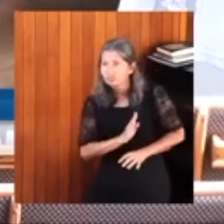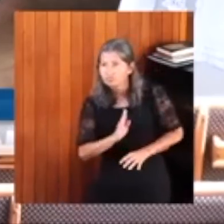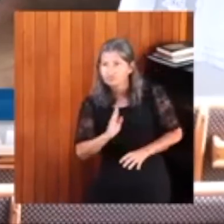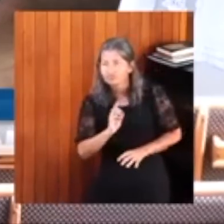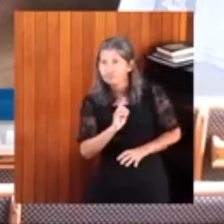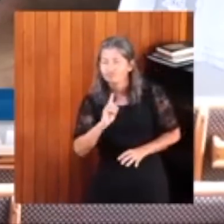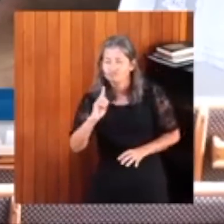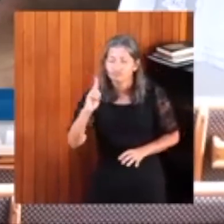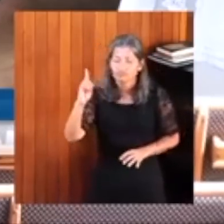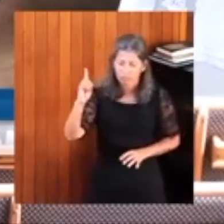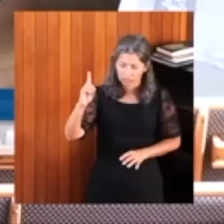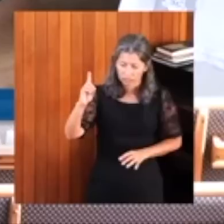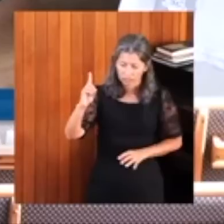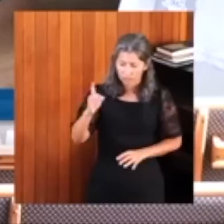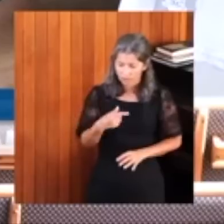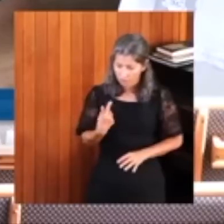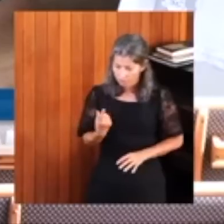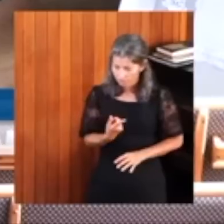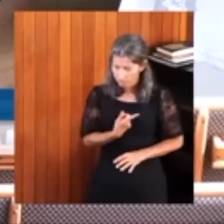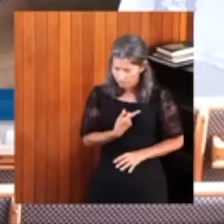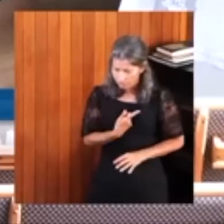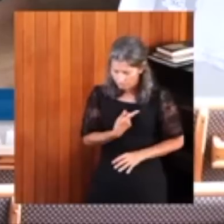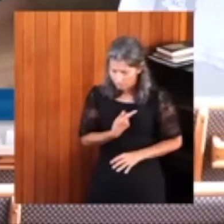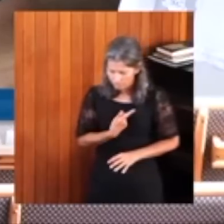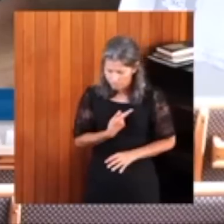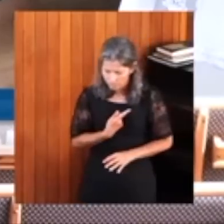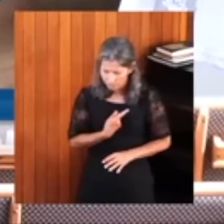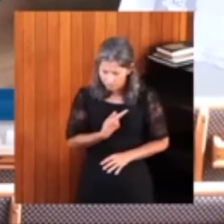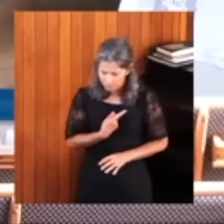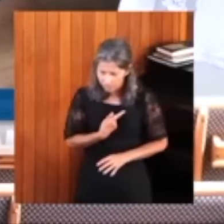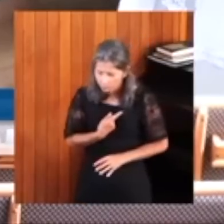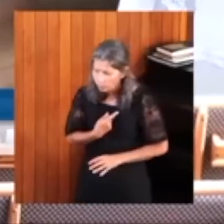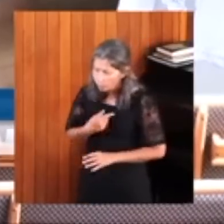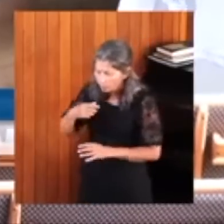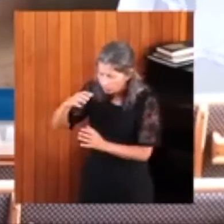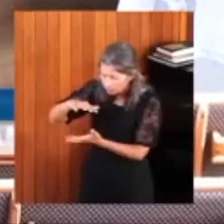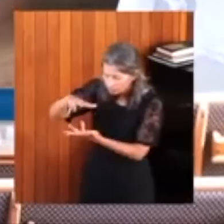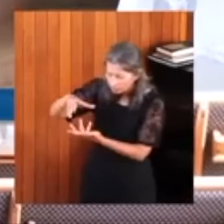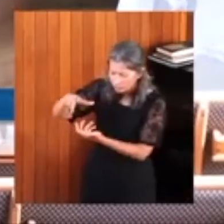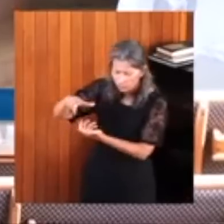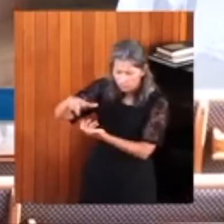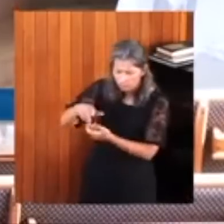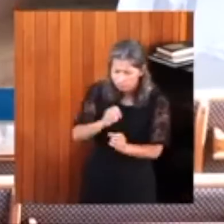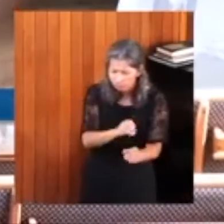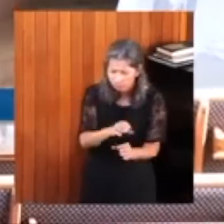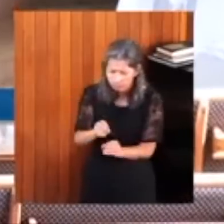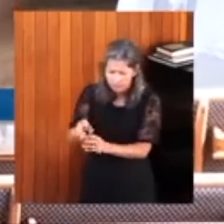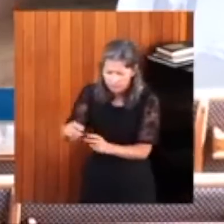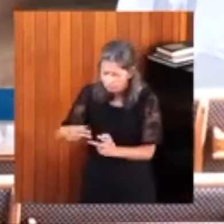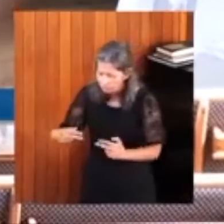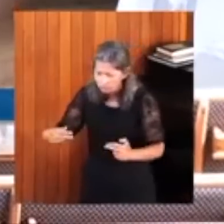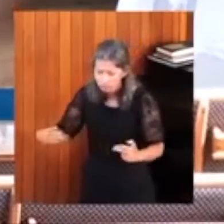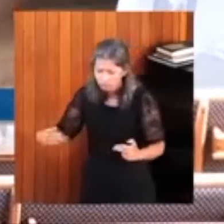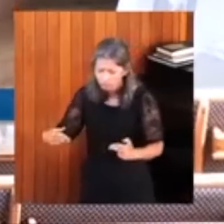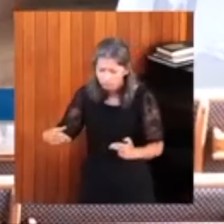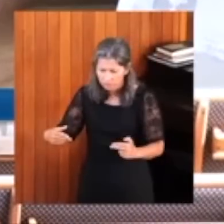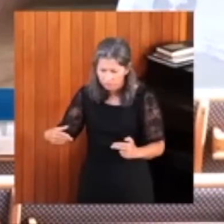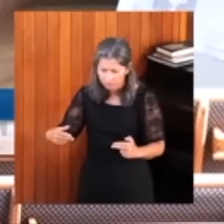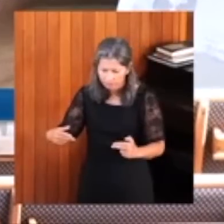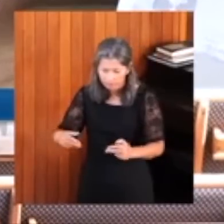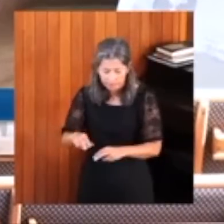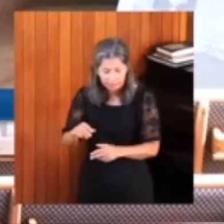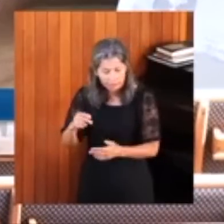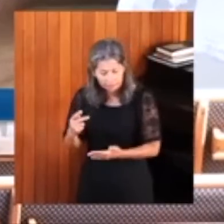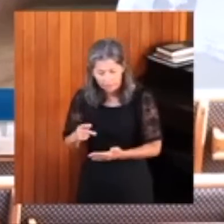pela impureza. Não nos deixemos levar pelas ideologias pagãs. Recebamos o selo de Deus, que